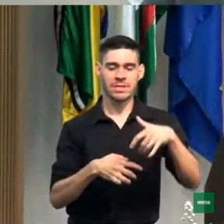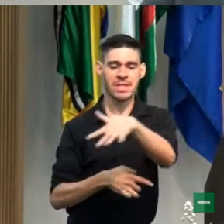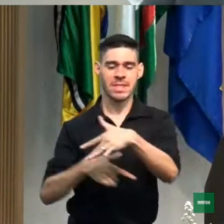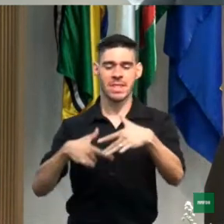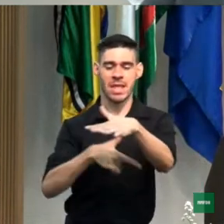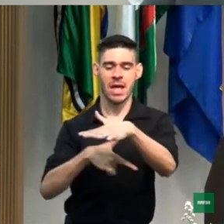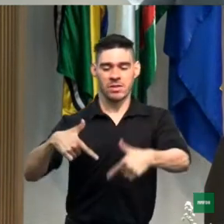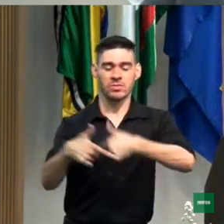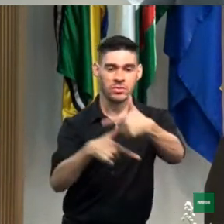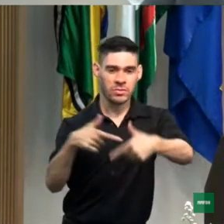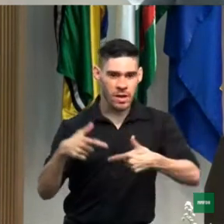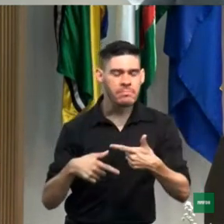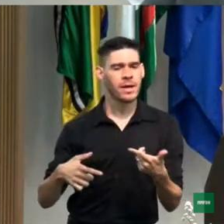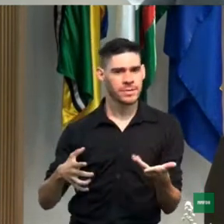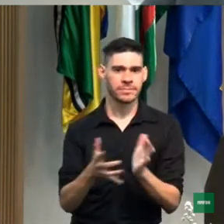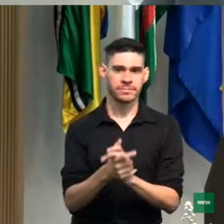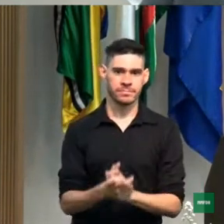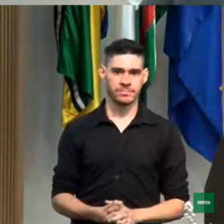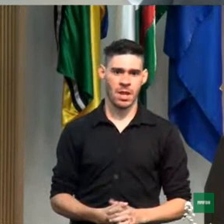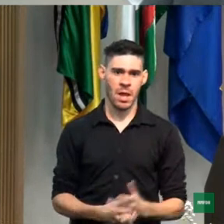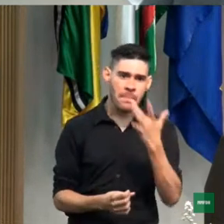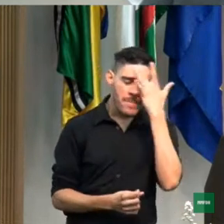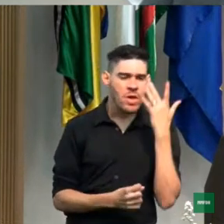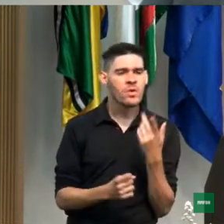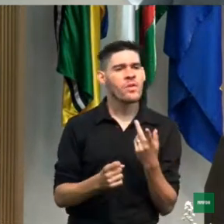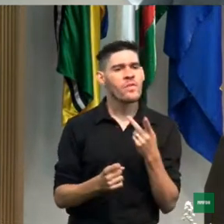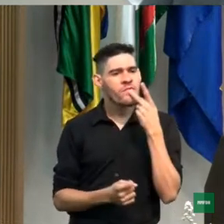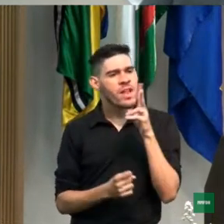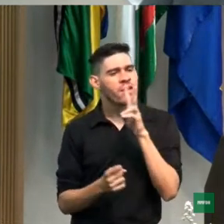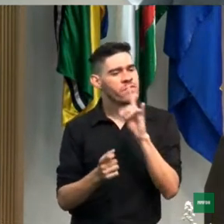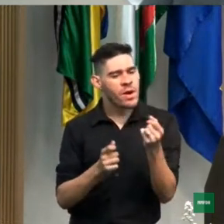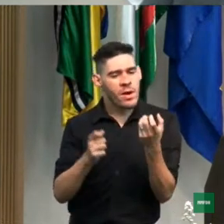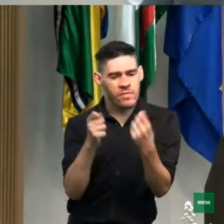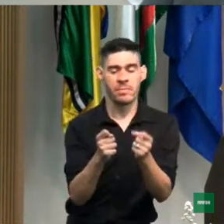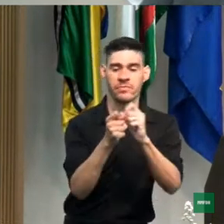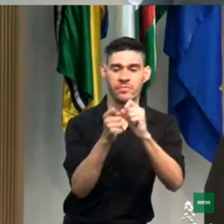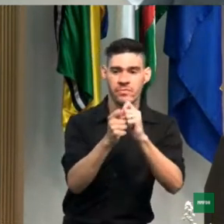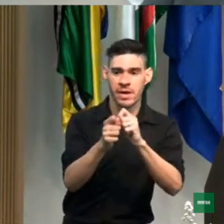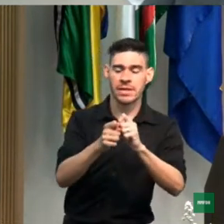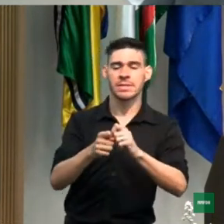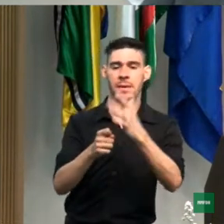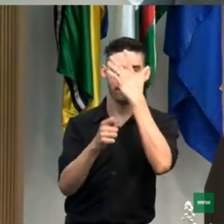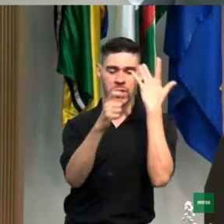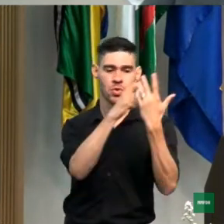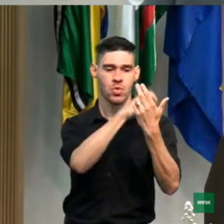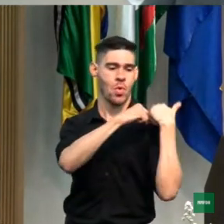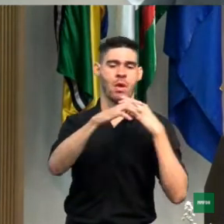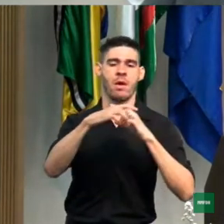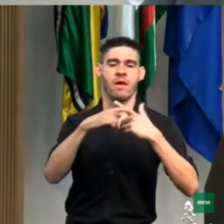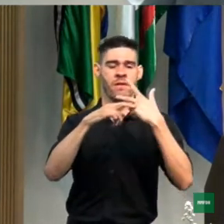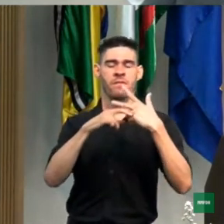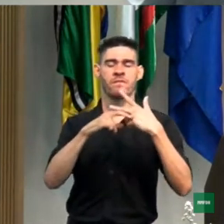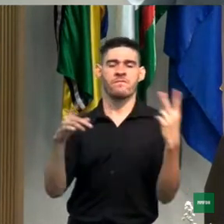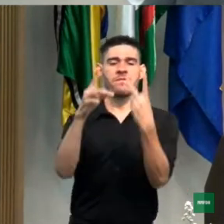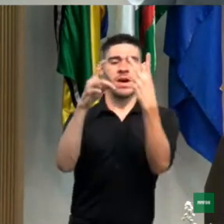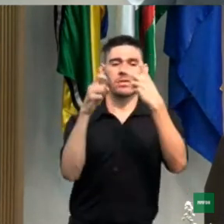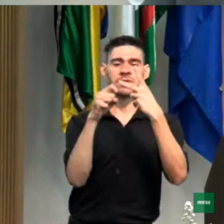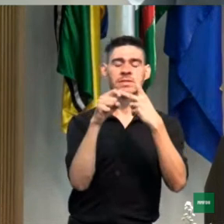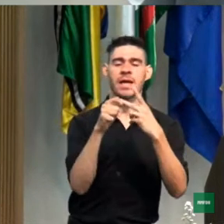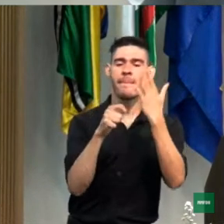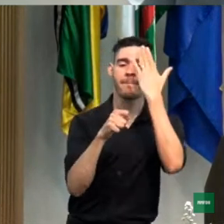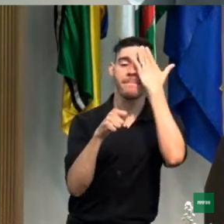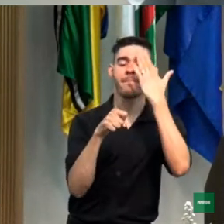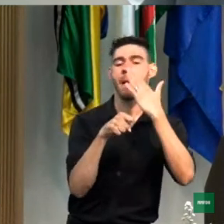Tem gente que fala, vamos fazer isso para os empresários valorizar mais a mulher. Precisa não. É o contrário. São eles